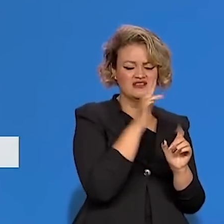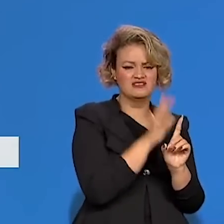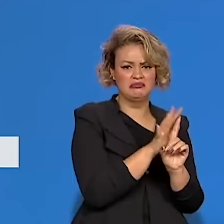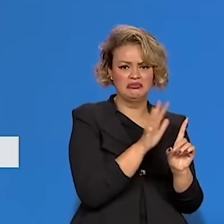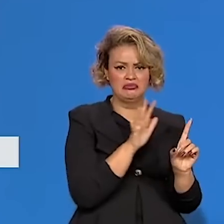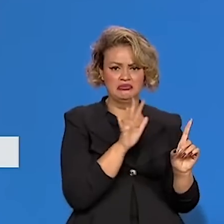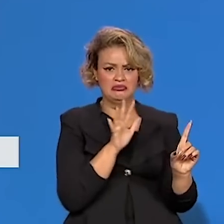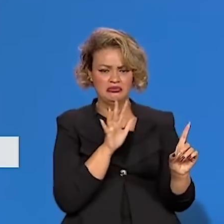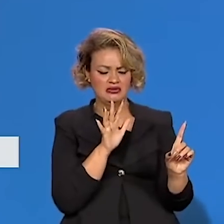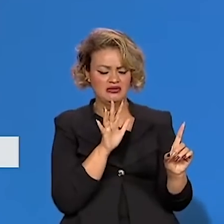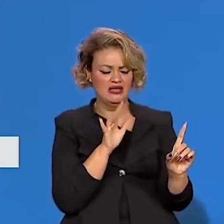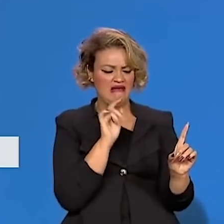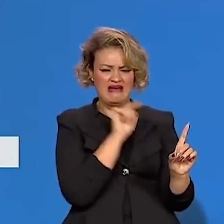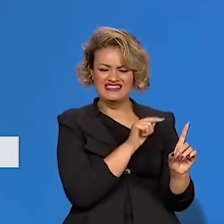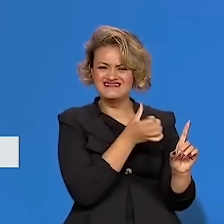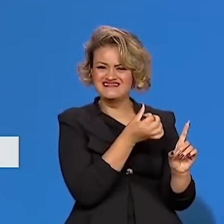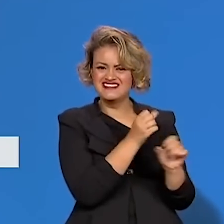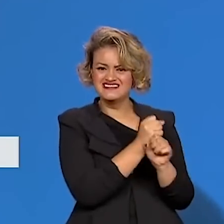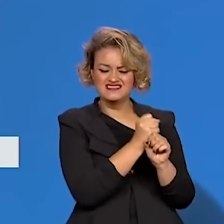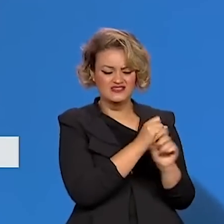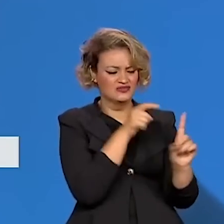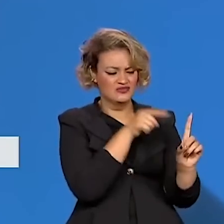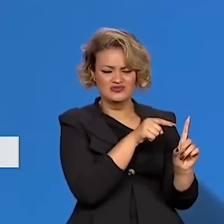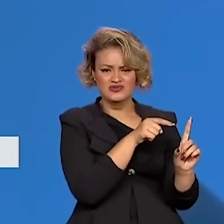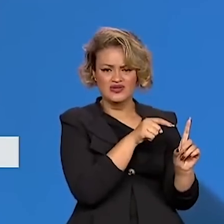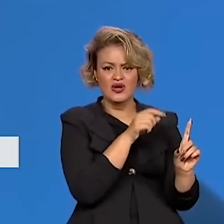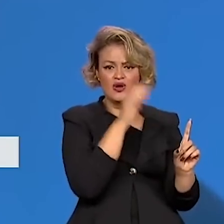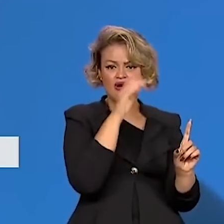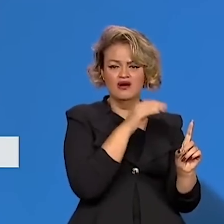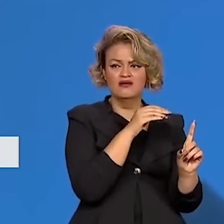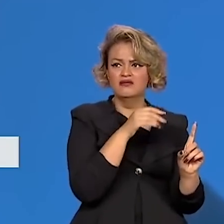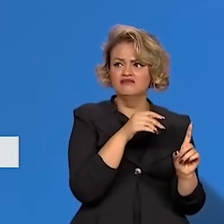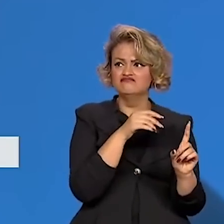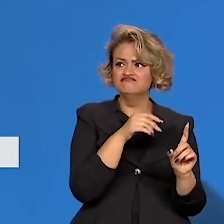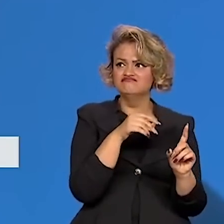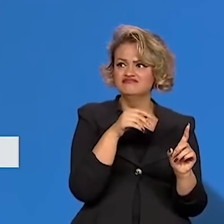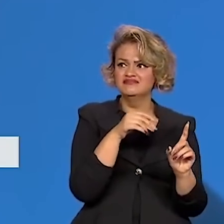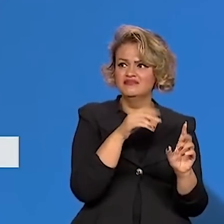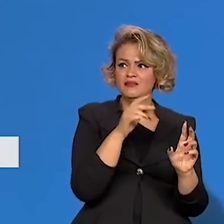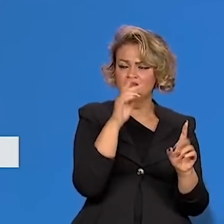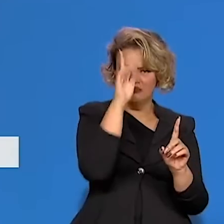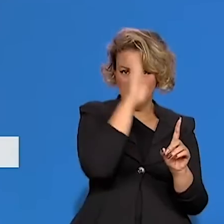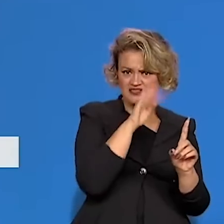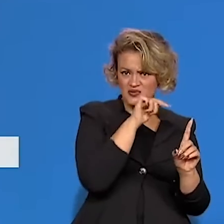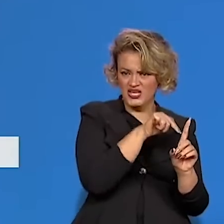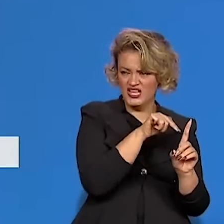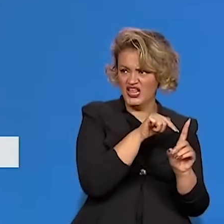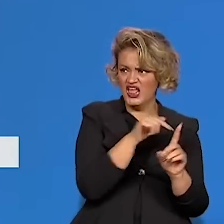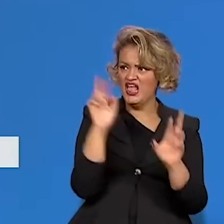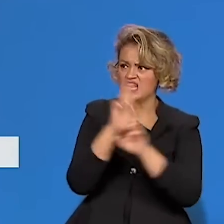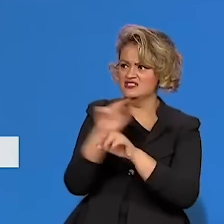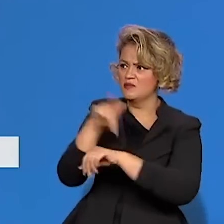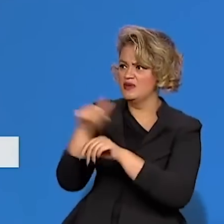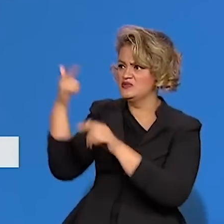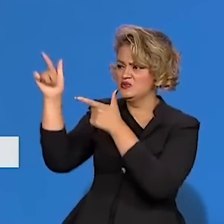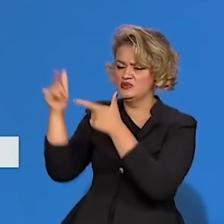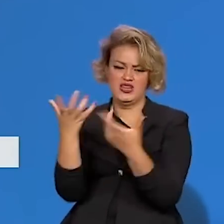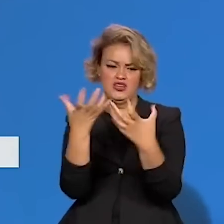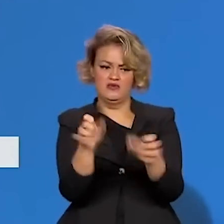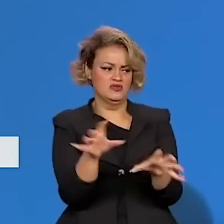o nosso país foi recusado por outros países e os outros países